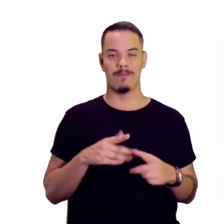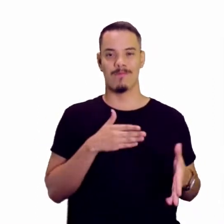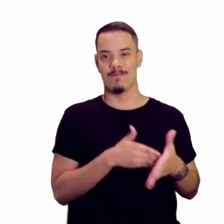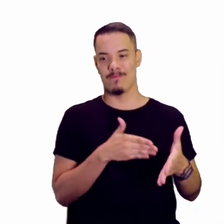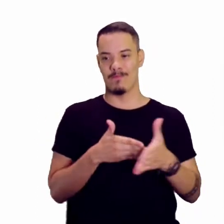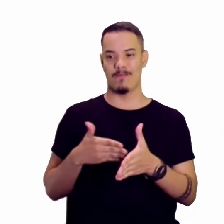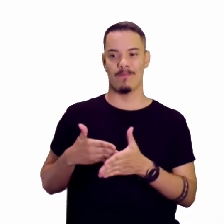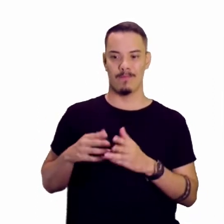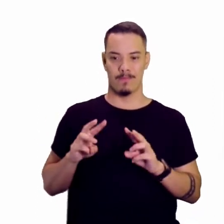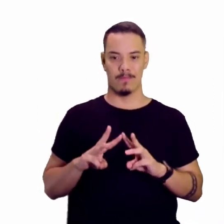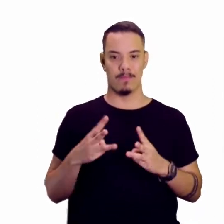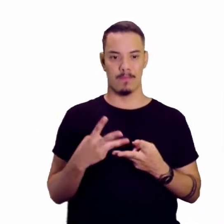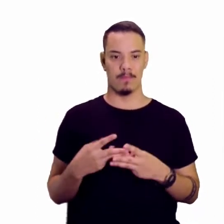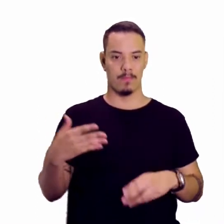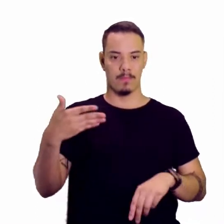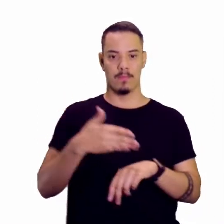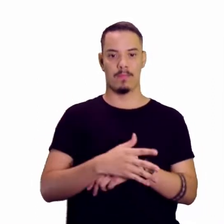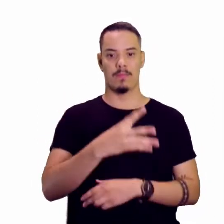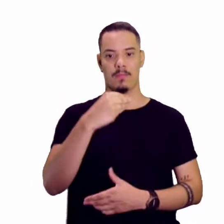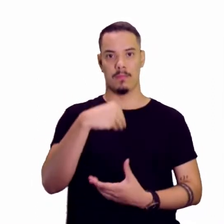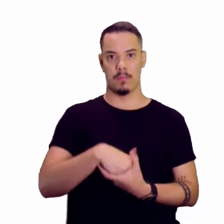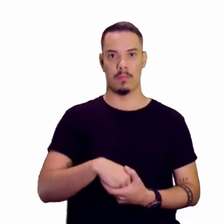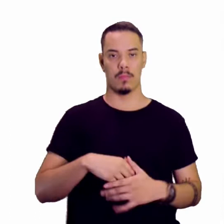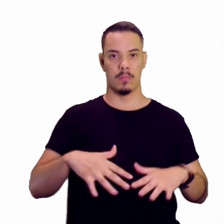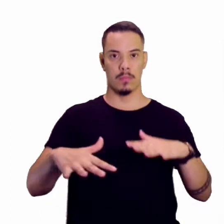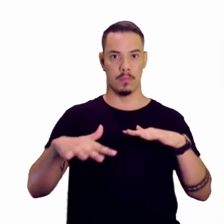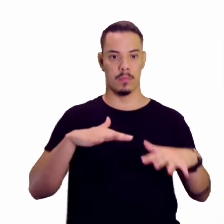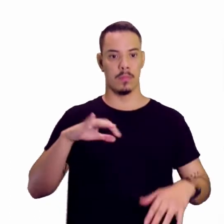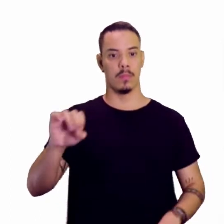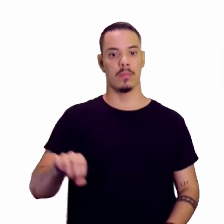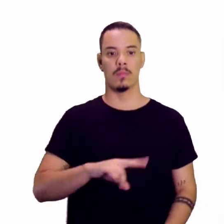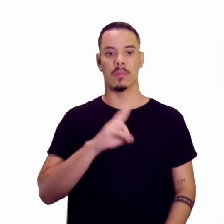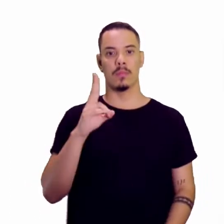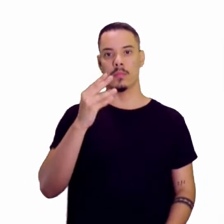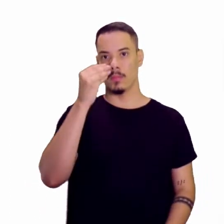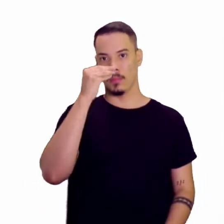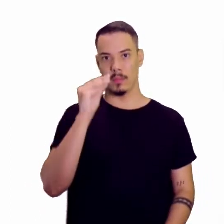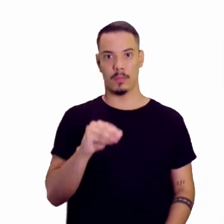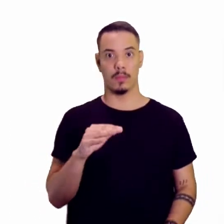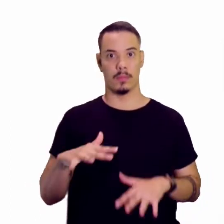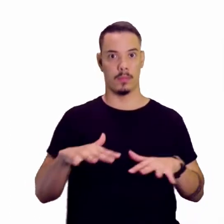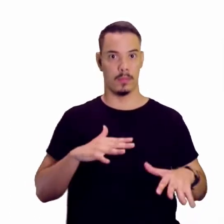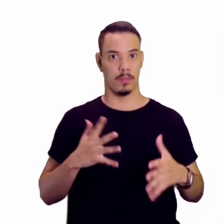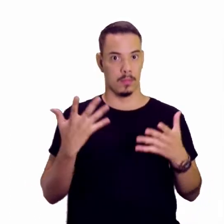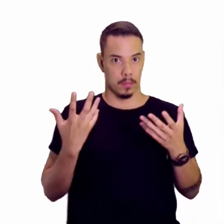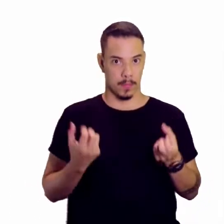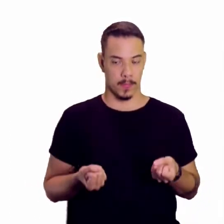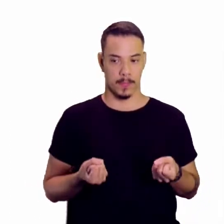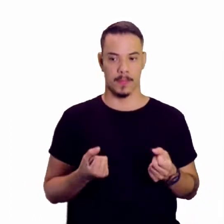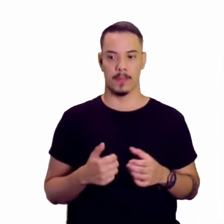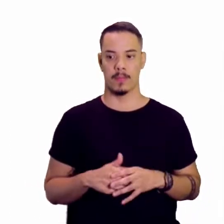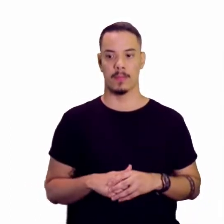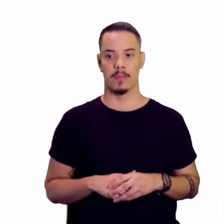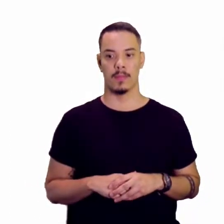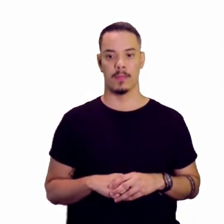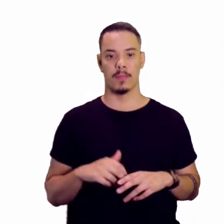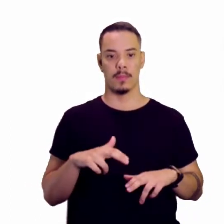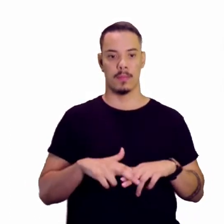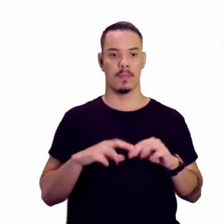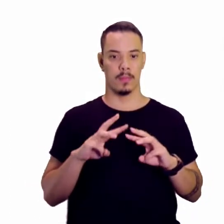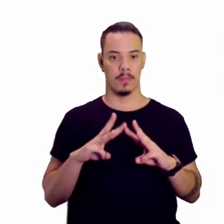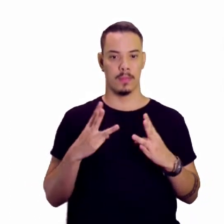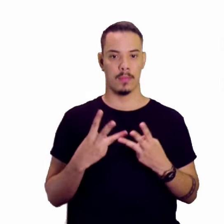massa entrar em movimento ou deixar esse movimento, né? Exatamente. Então, se a massa de um